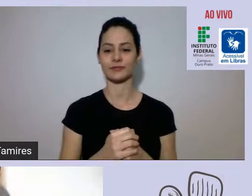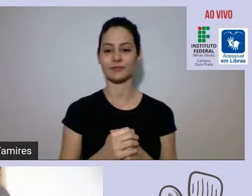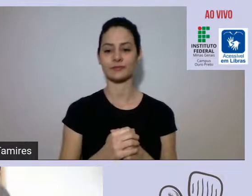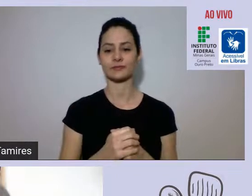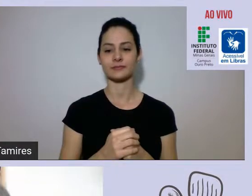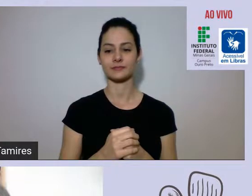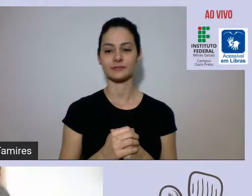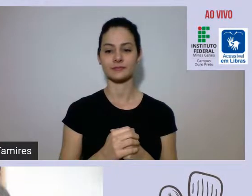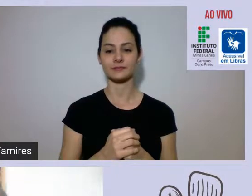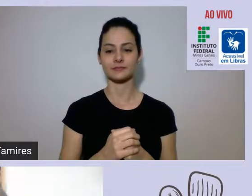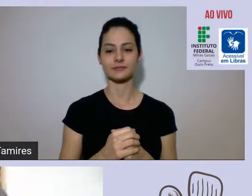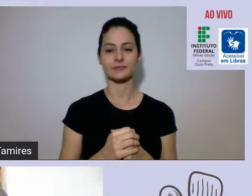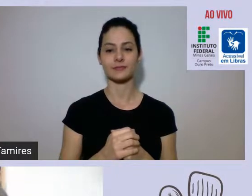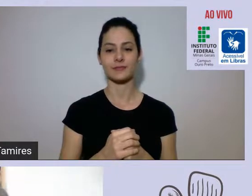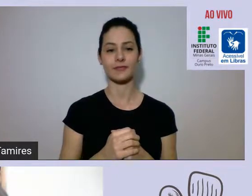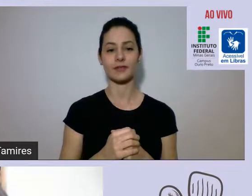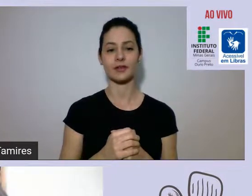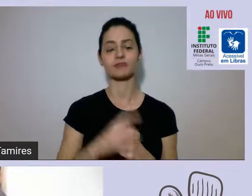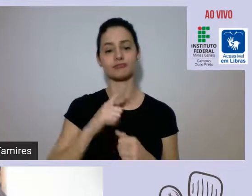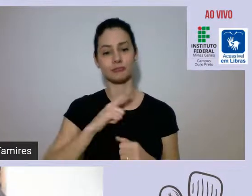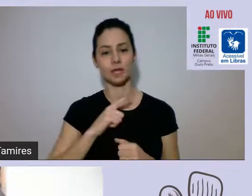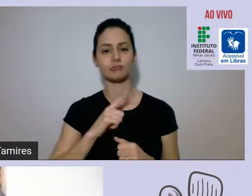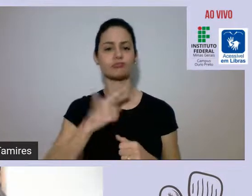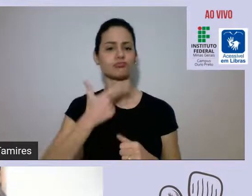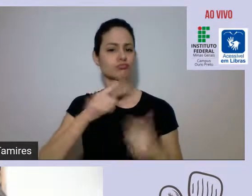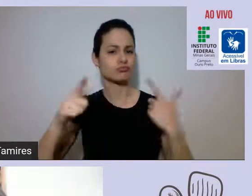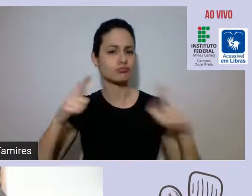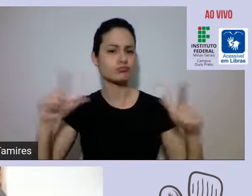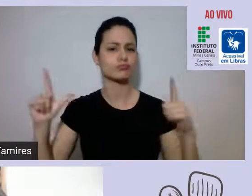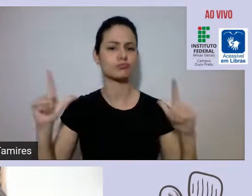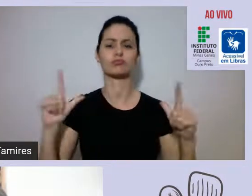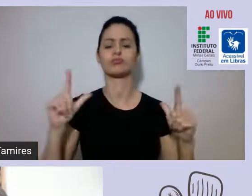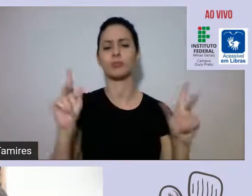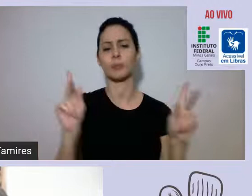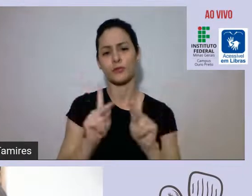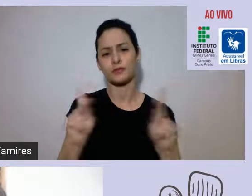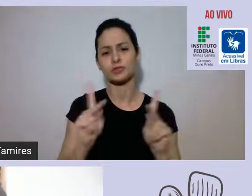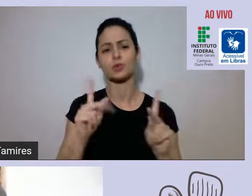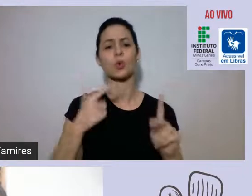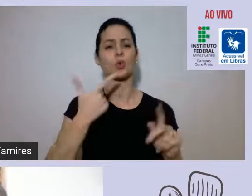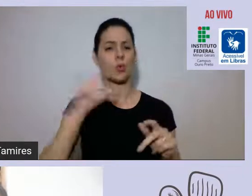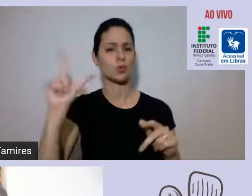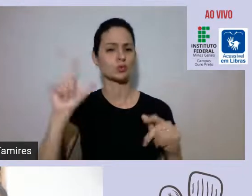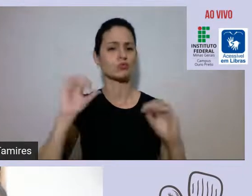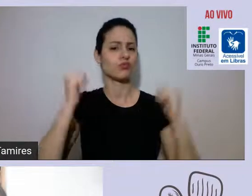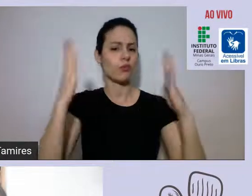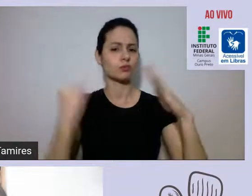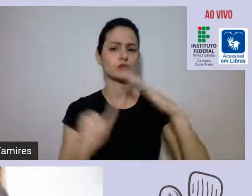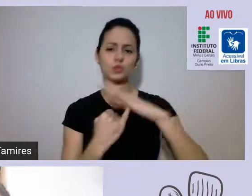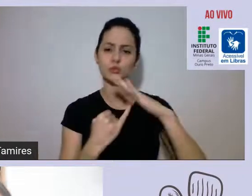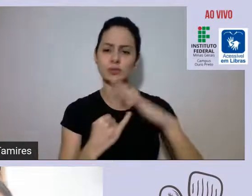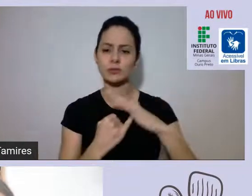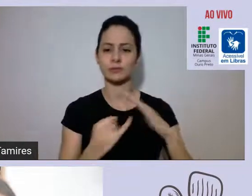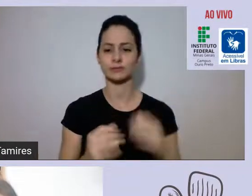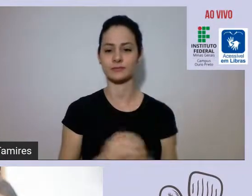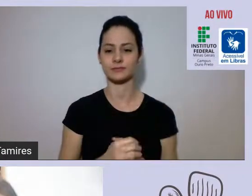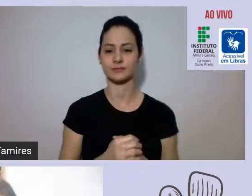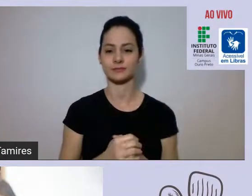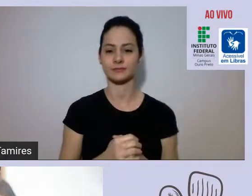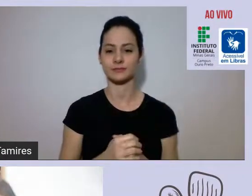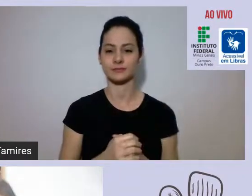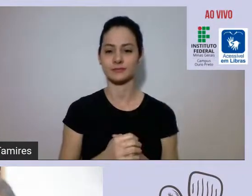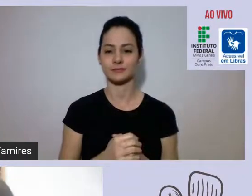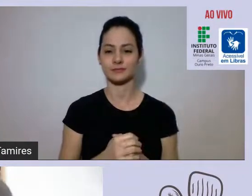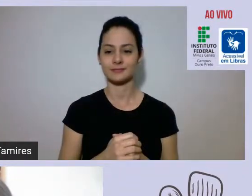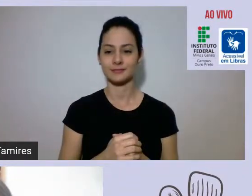colegas e alunos de outras instituições, colegas professores de outras instituições de ensino do